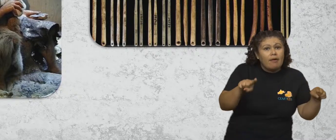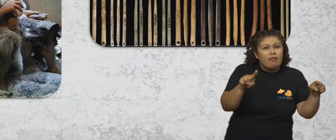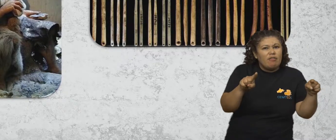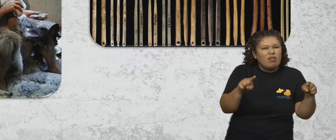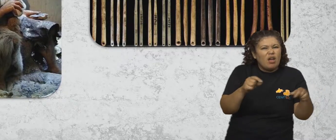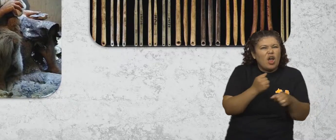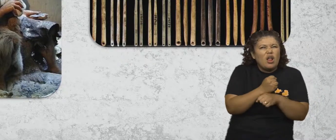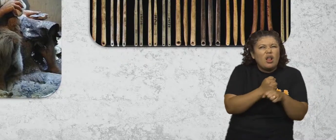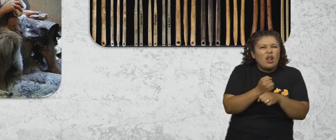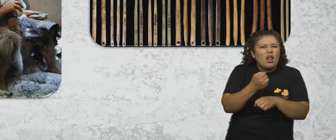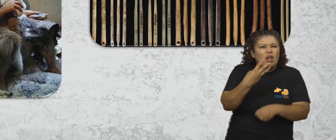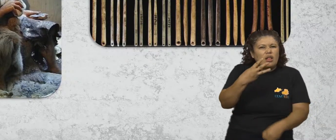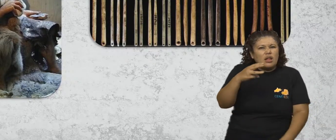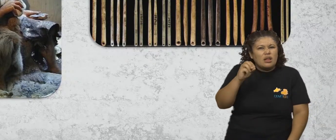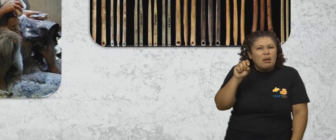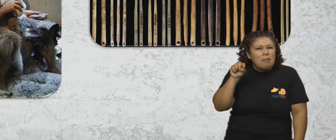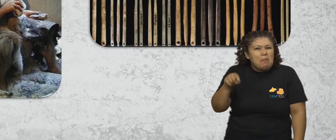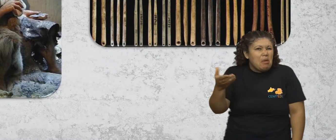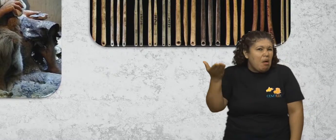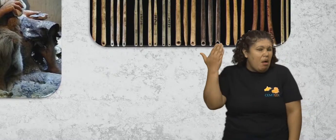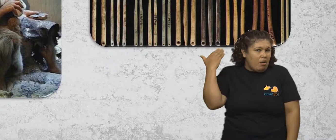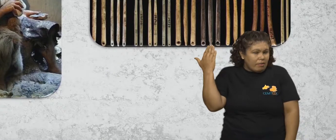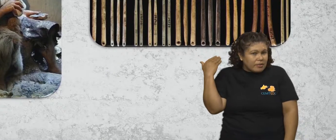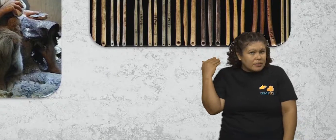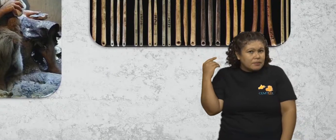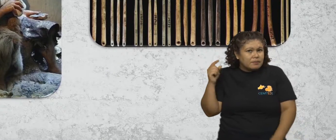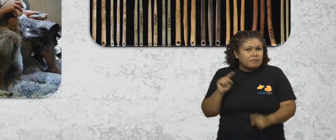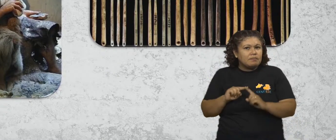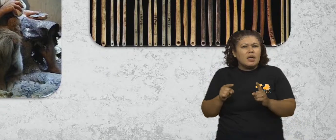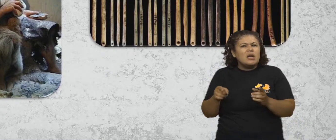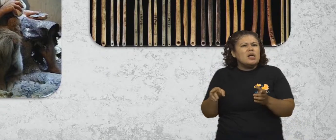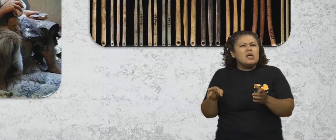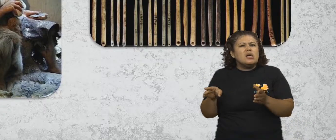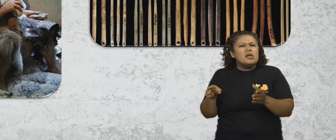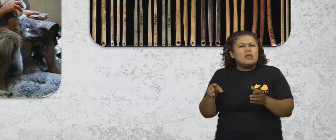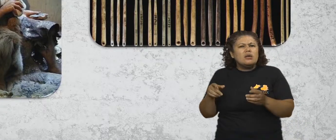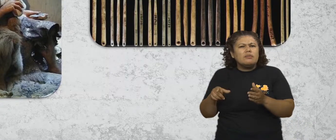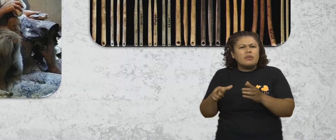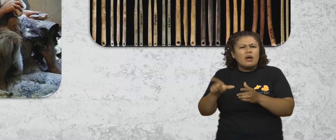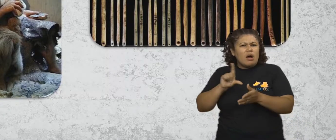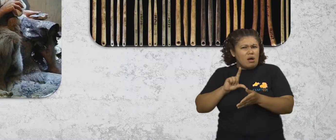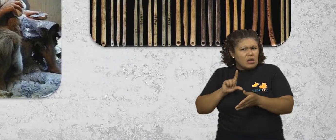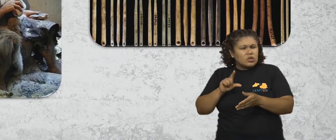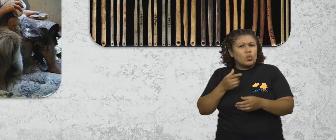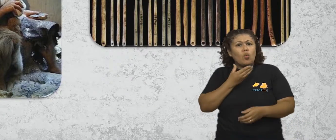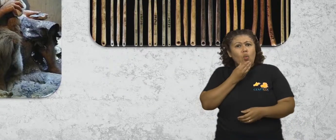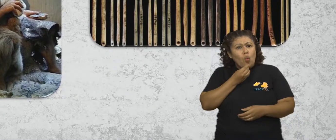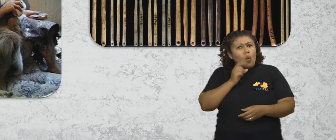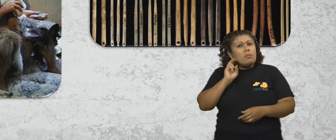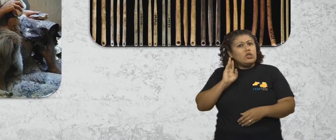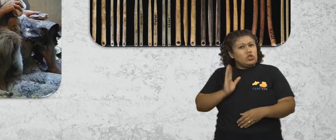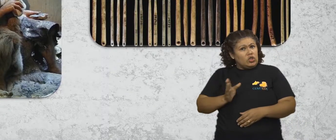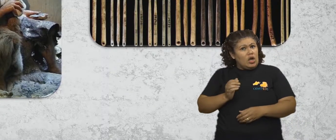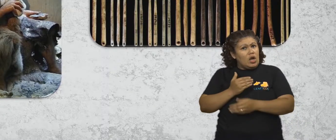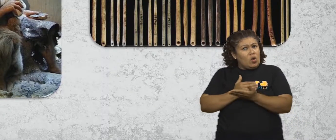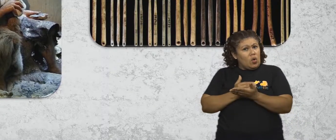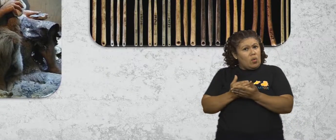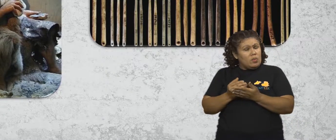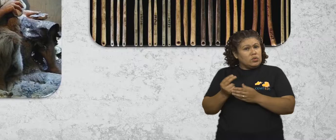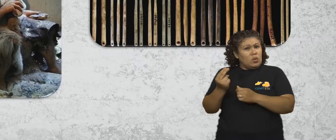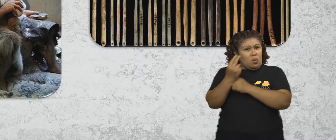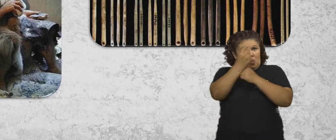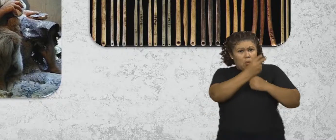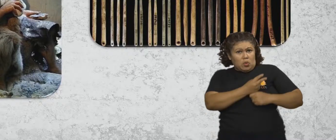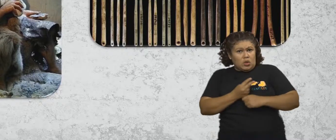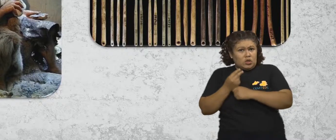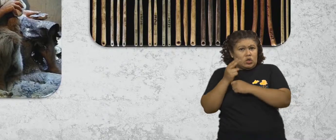de 30 mil anos atrás. Mas antes de ter chegado a este período, o homem já tentava se proteger do frio usando folhas,